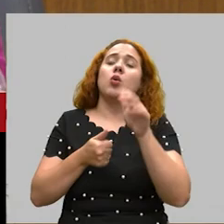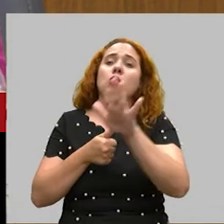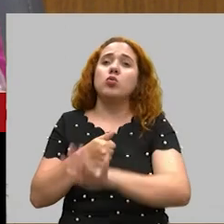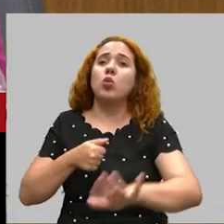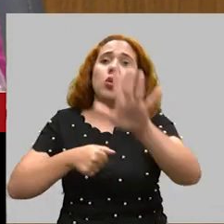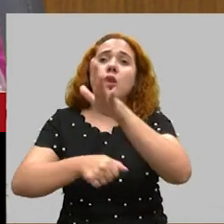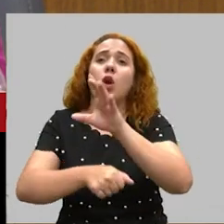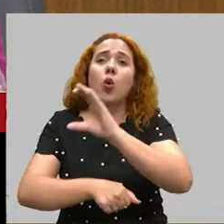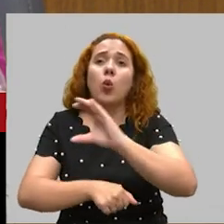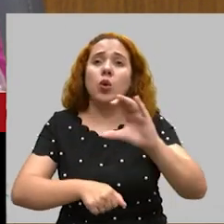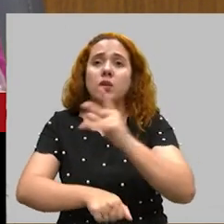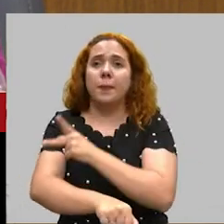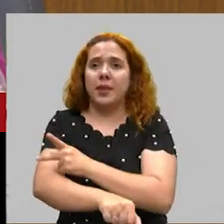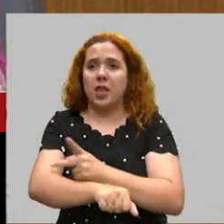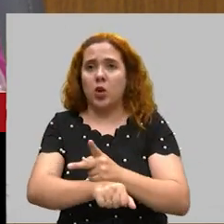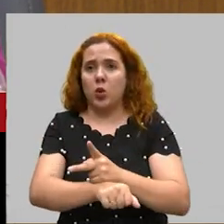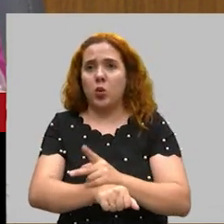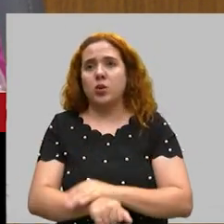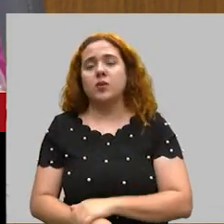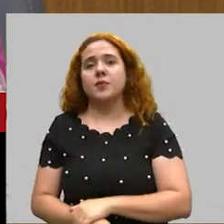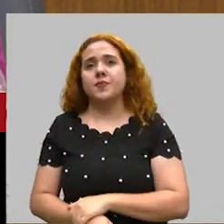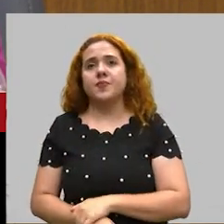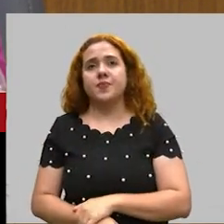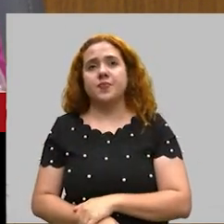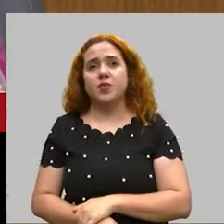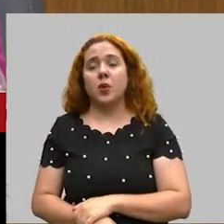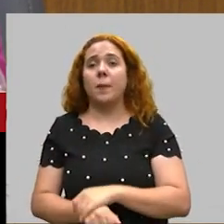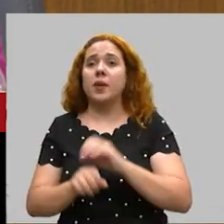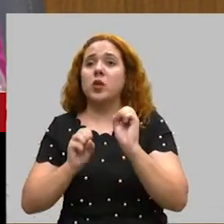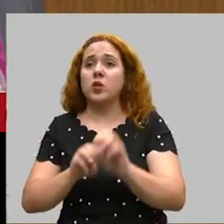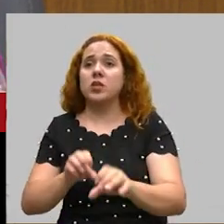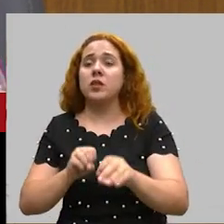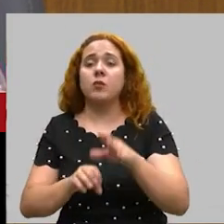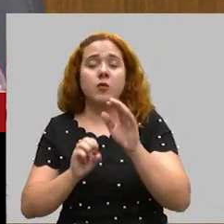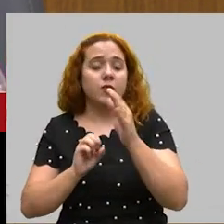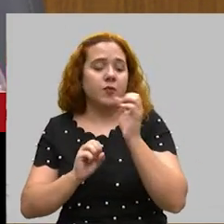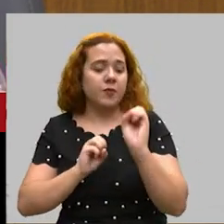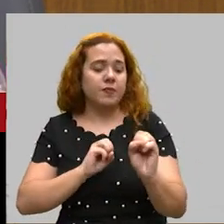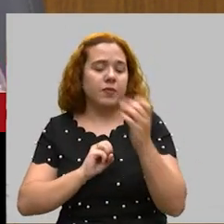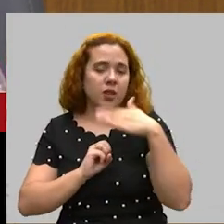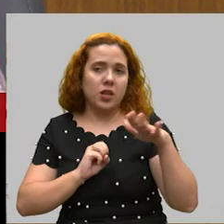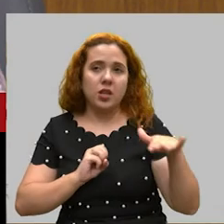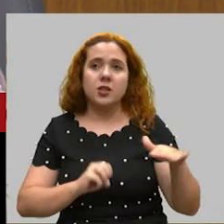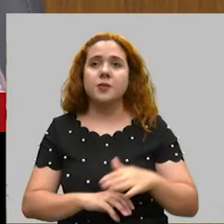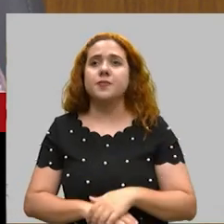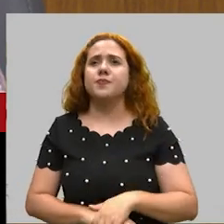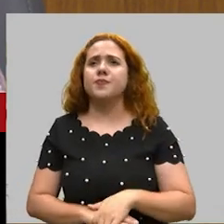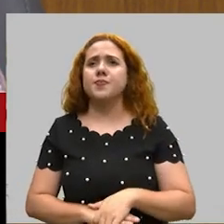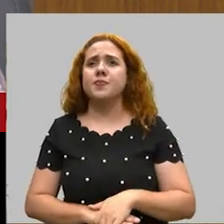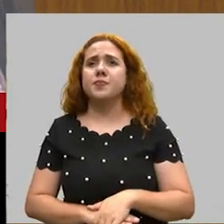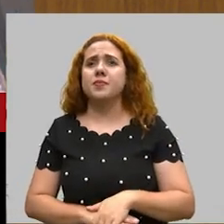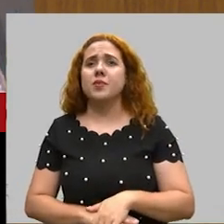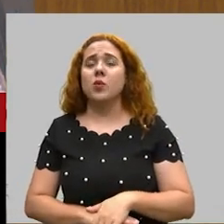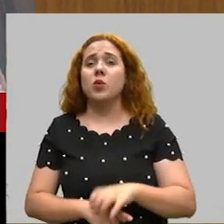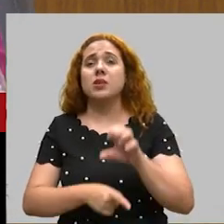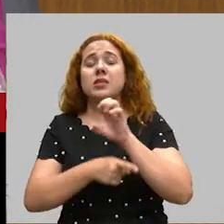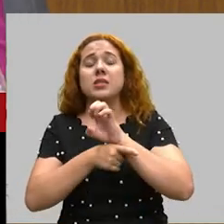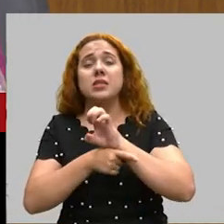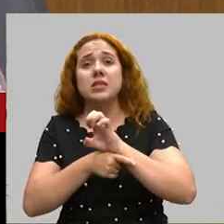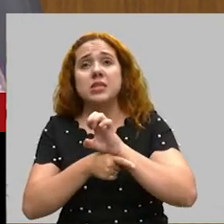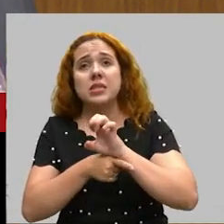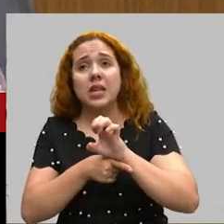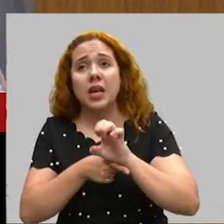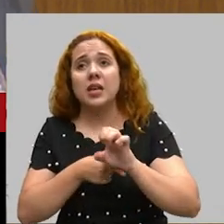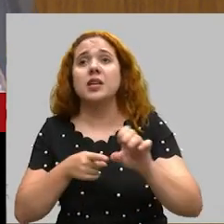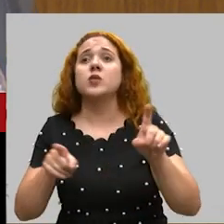que um semei né uma escola de educação infantil deve estar E pior que isso agora o estado tem uma nova